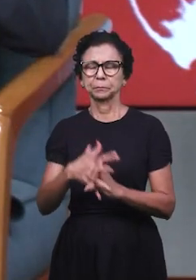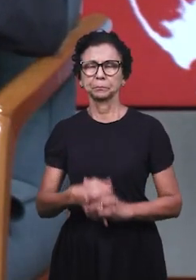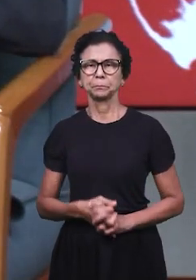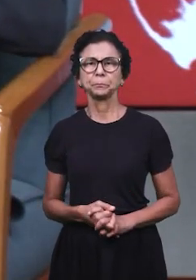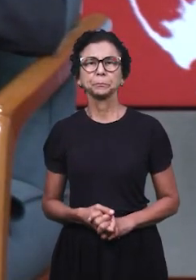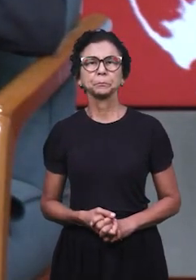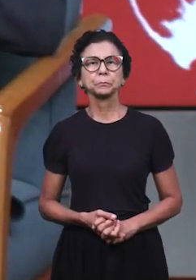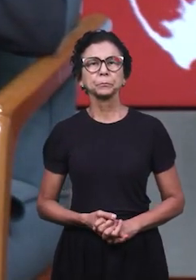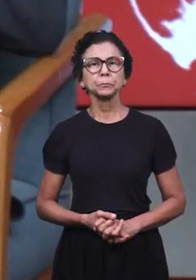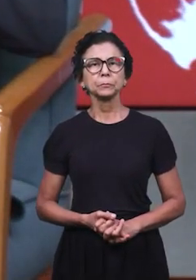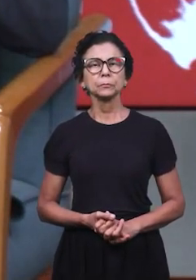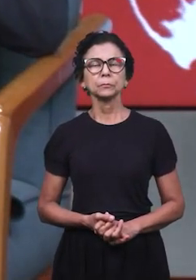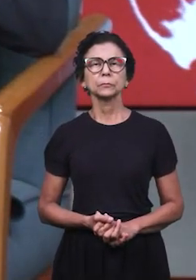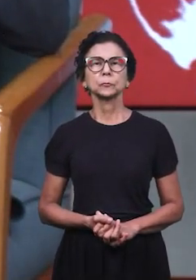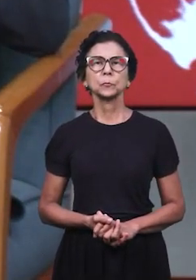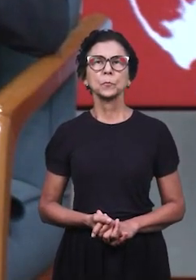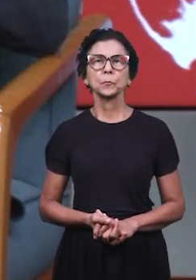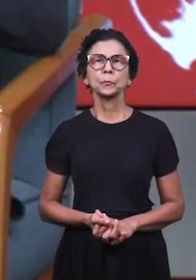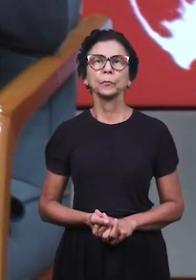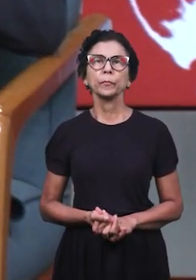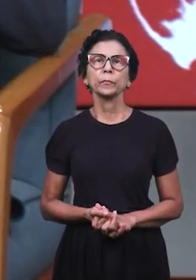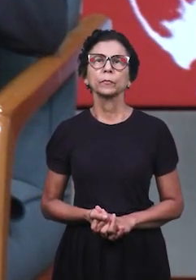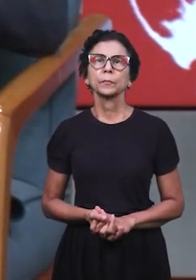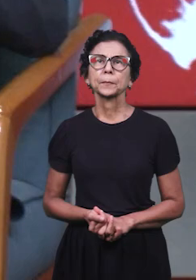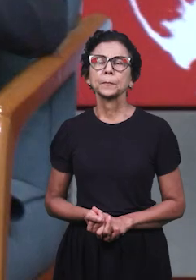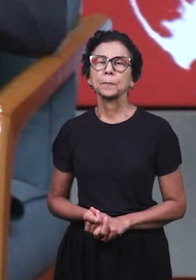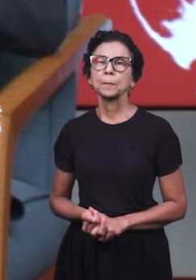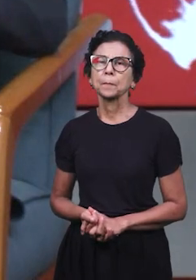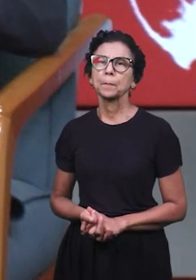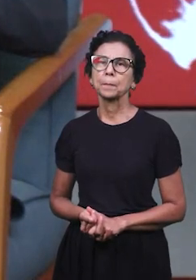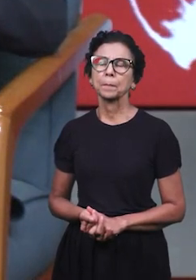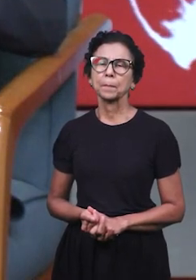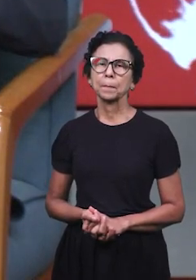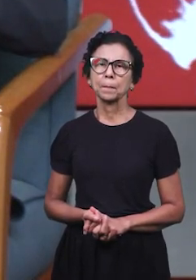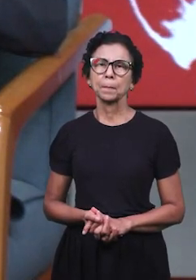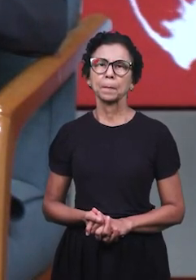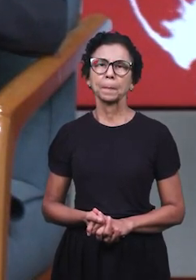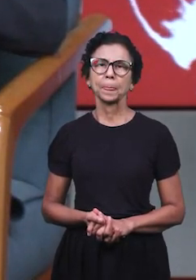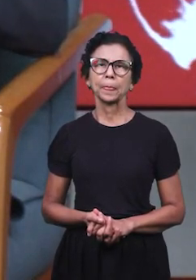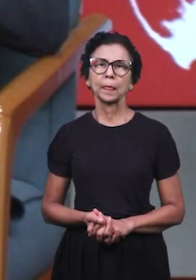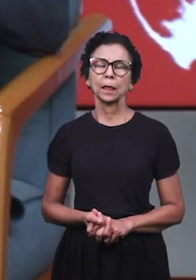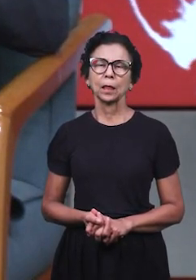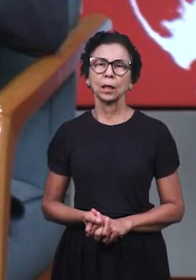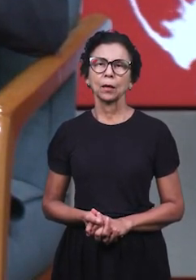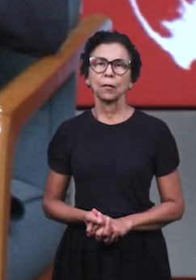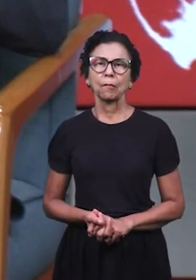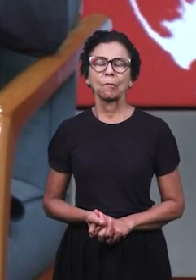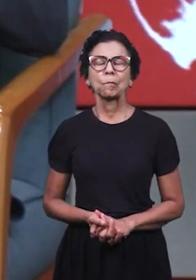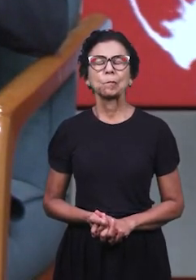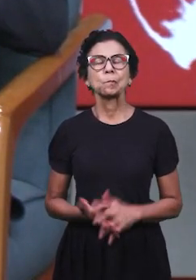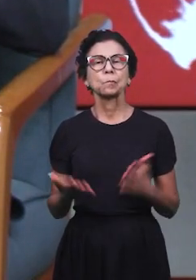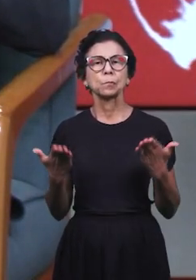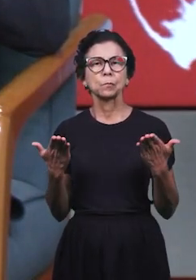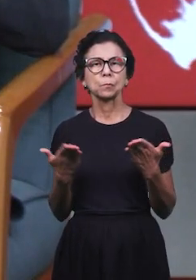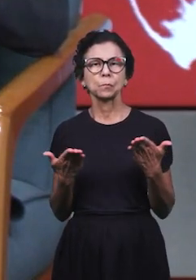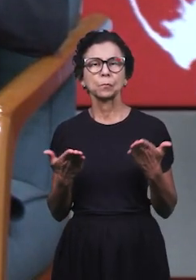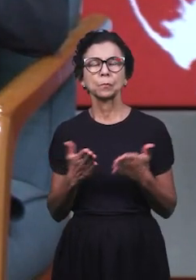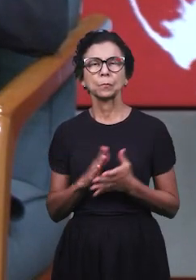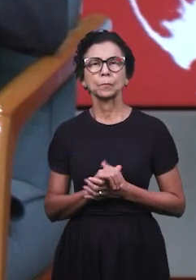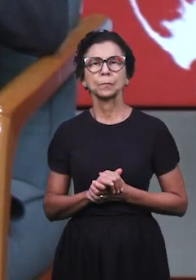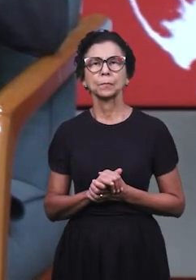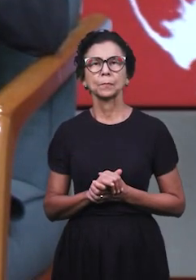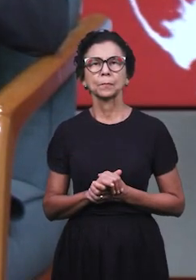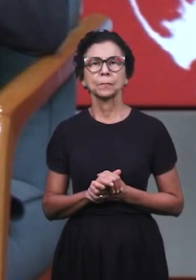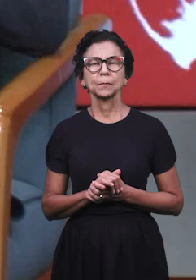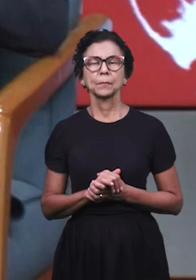Então, por que nós então falamos recursos da graça e hoje nós vamos falar como recurso